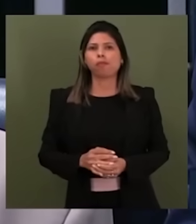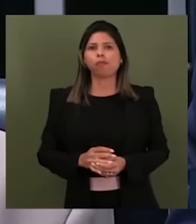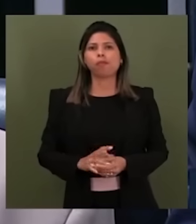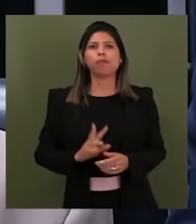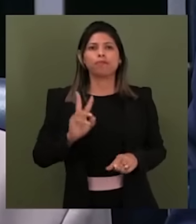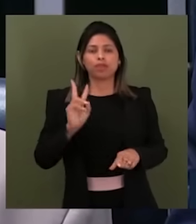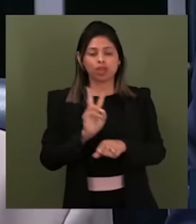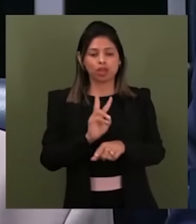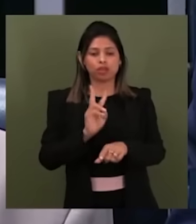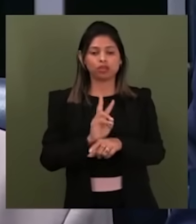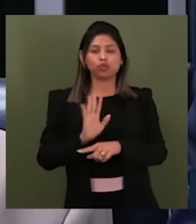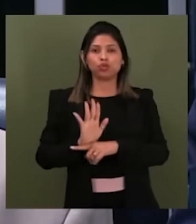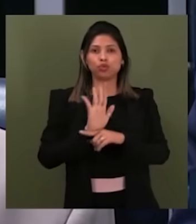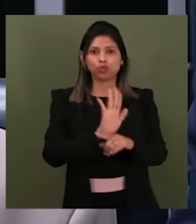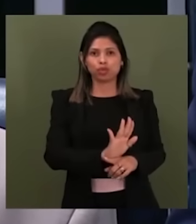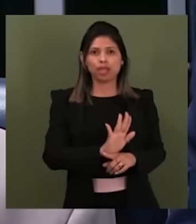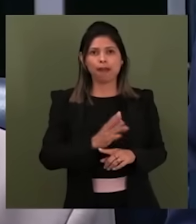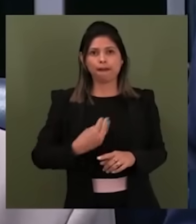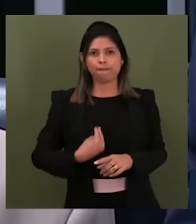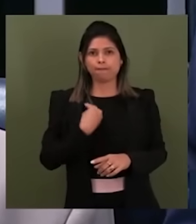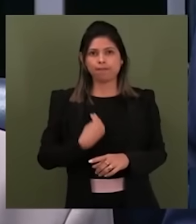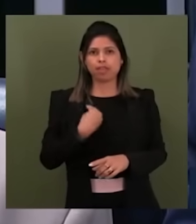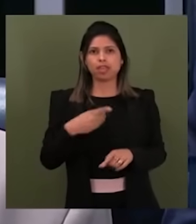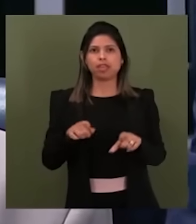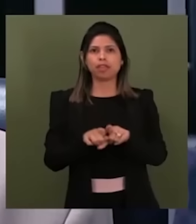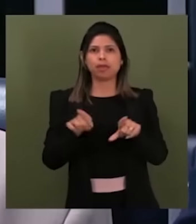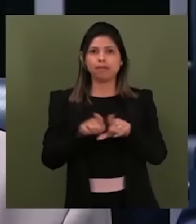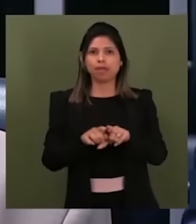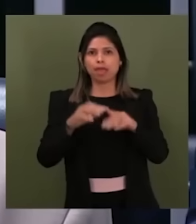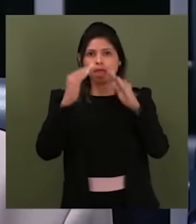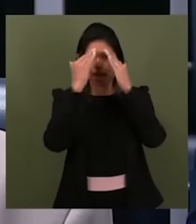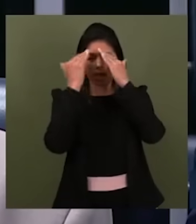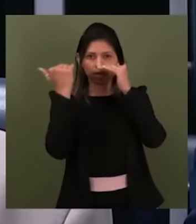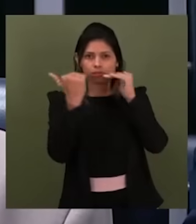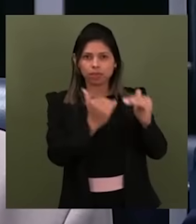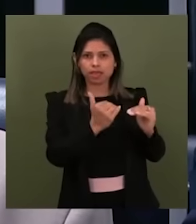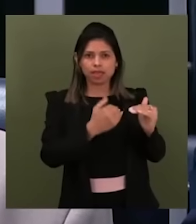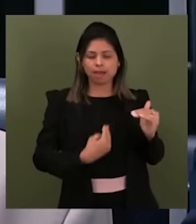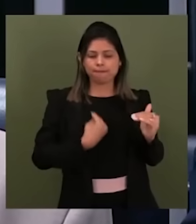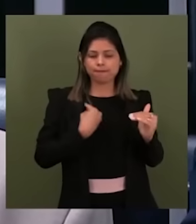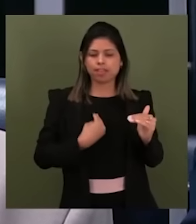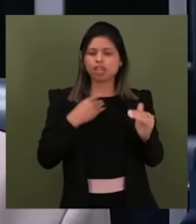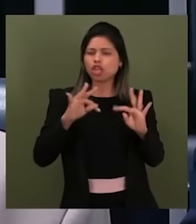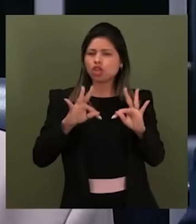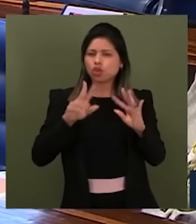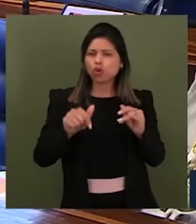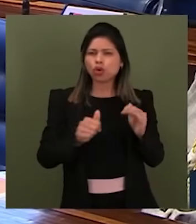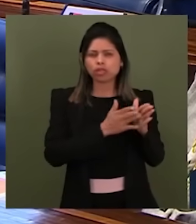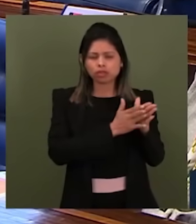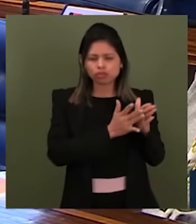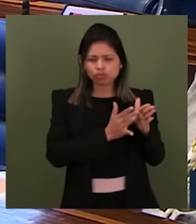defender a vida, em respeitar a vida em todas as suas fases.